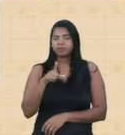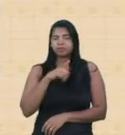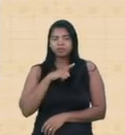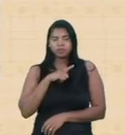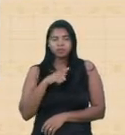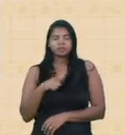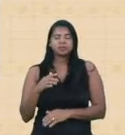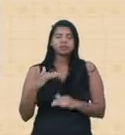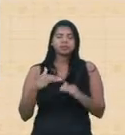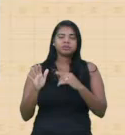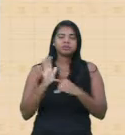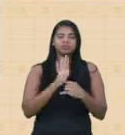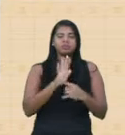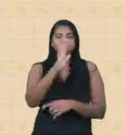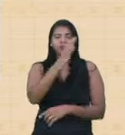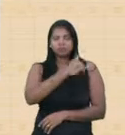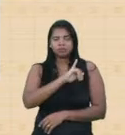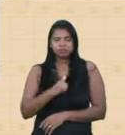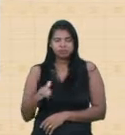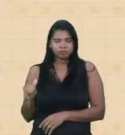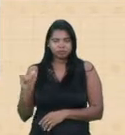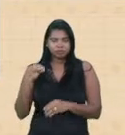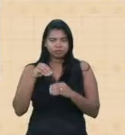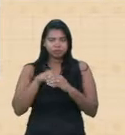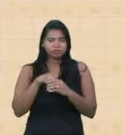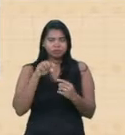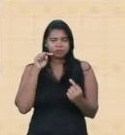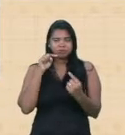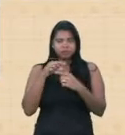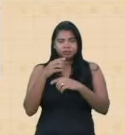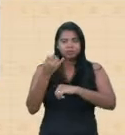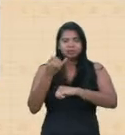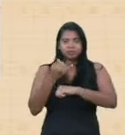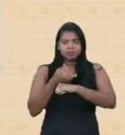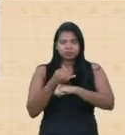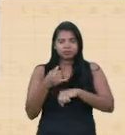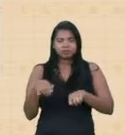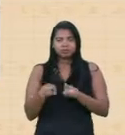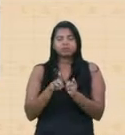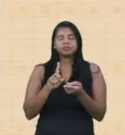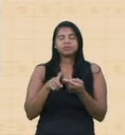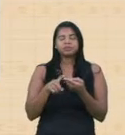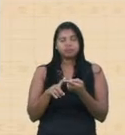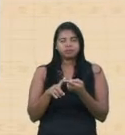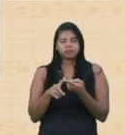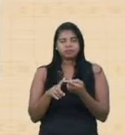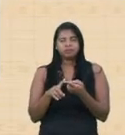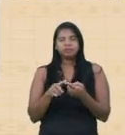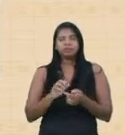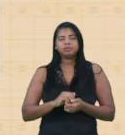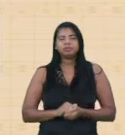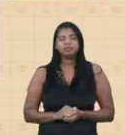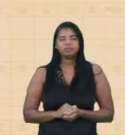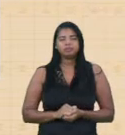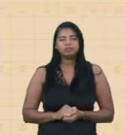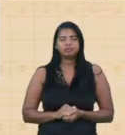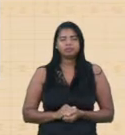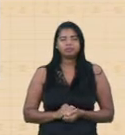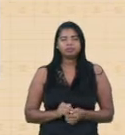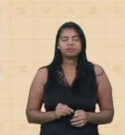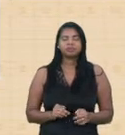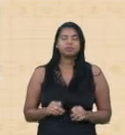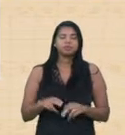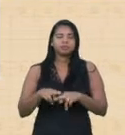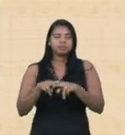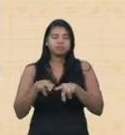do campo elétrico no interior de objetos metálicos. E quem diz isso está aí a gaiola de Faraday, que não deixa mentir.